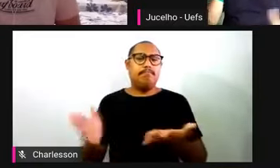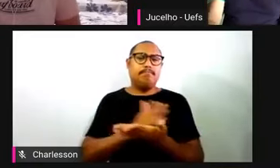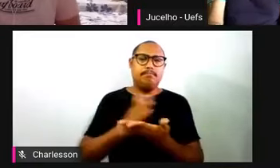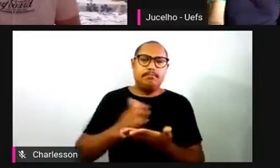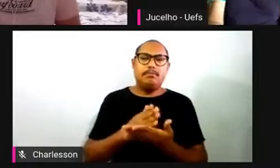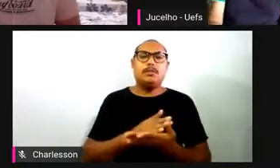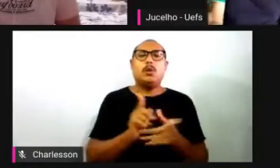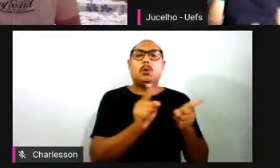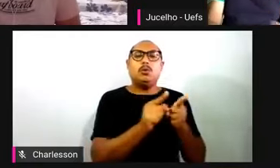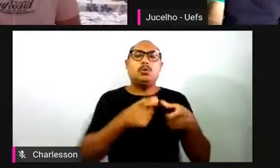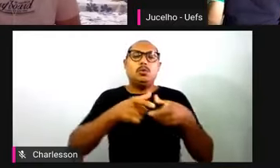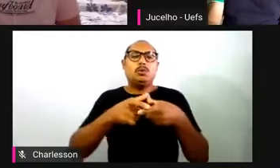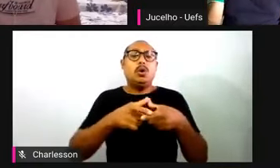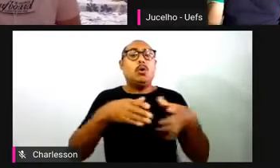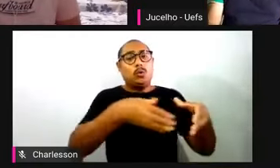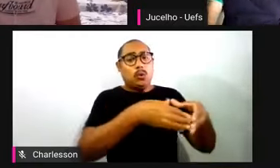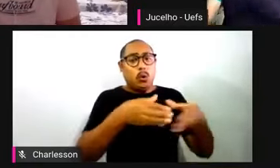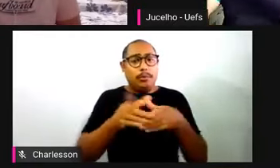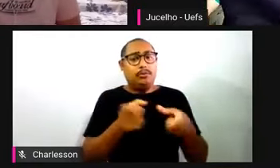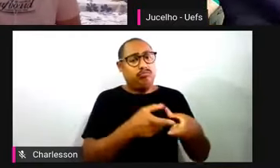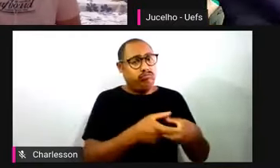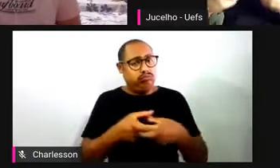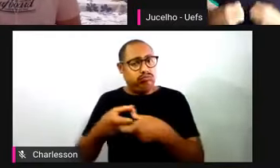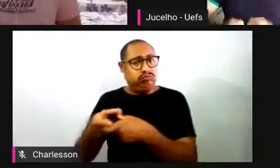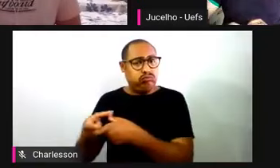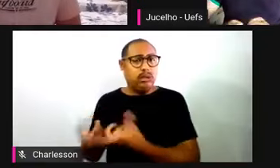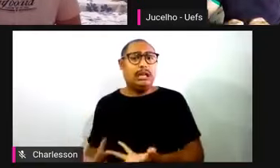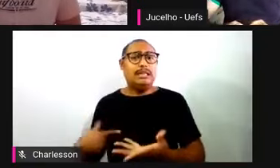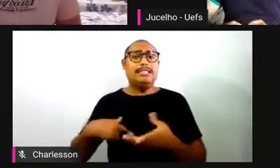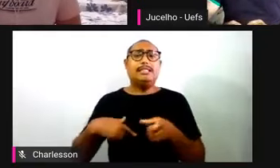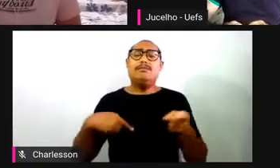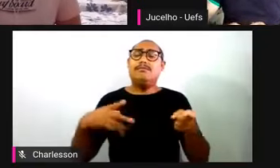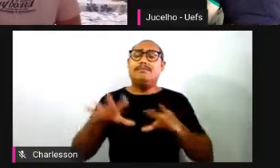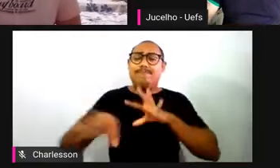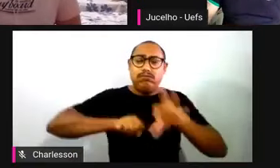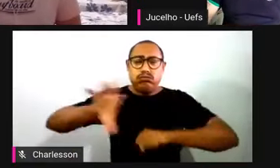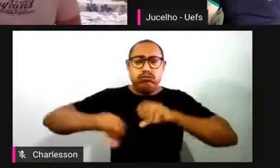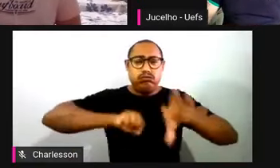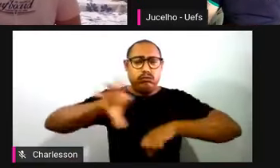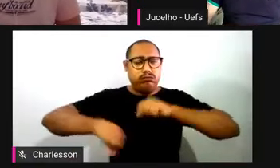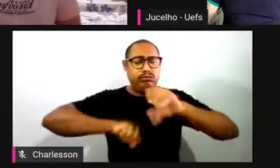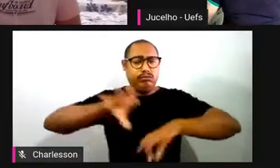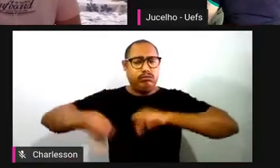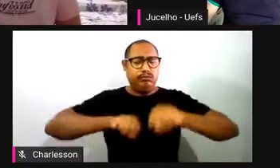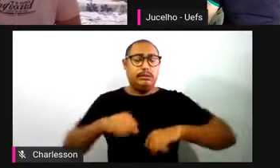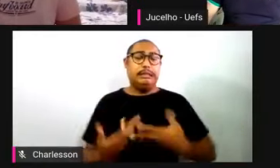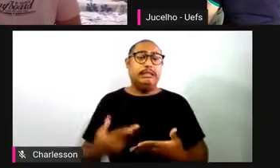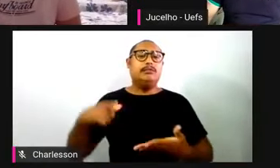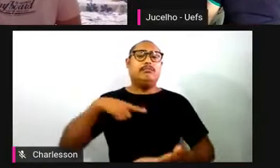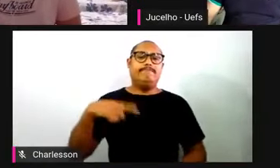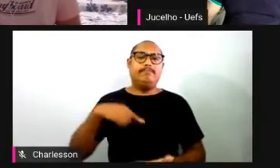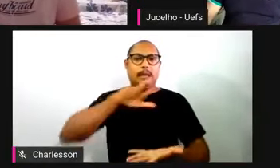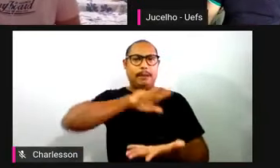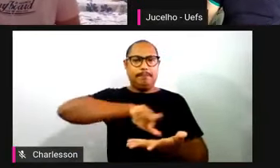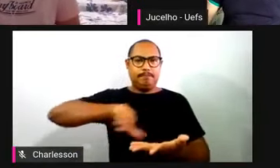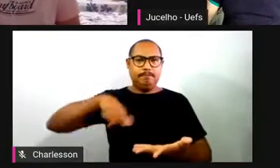as minorias termina levando essas minorias absorvendo um pouco dessa